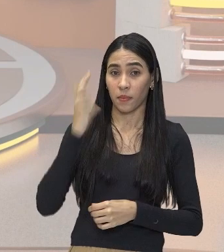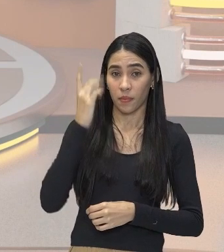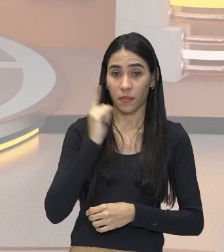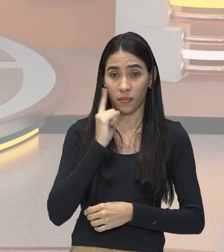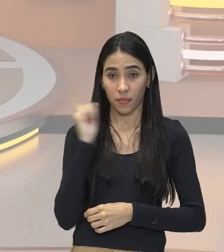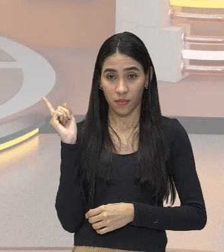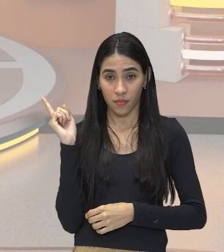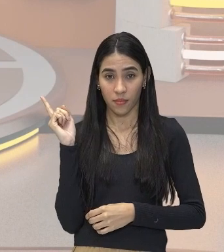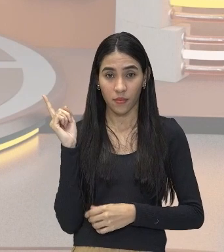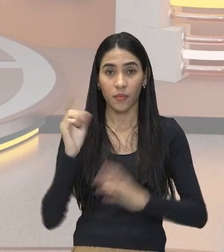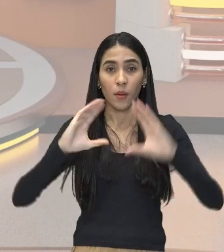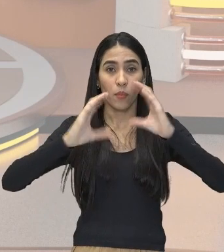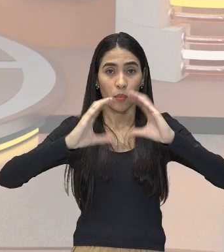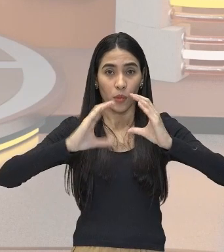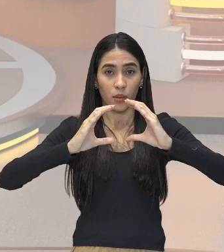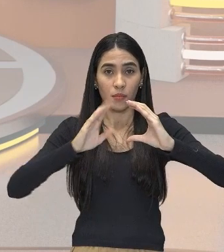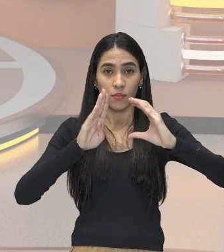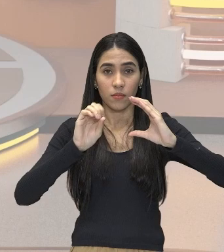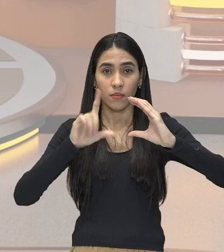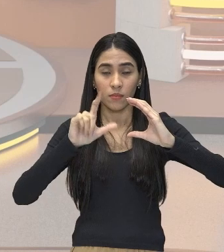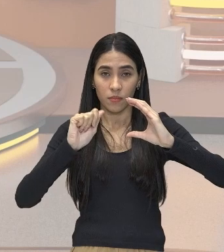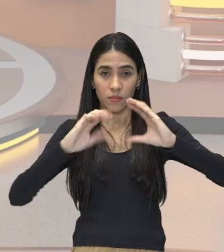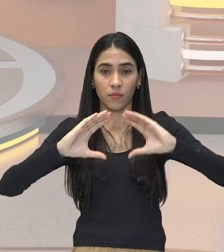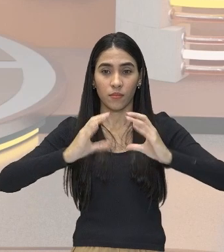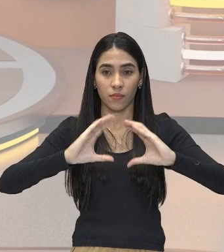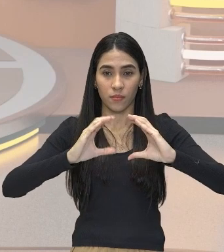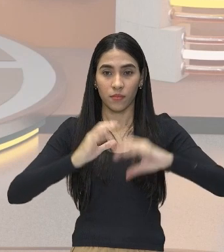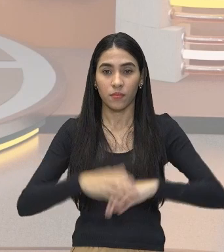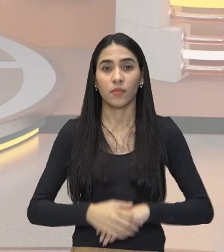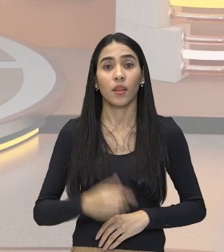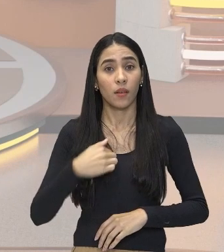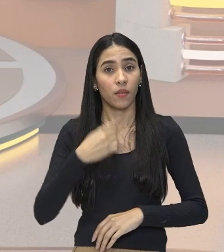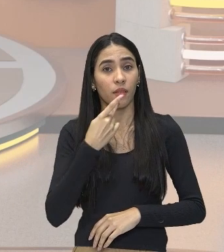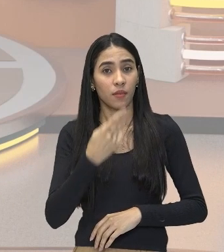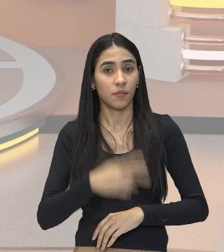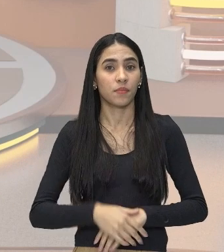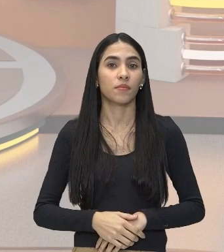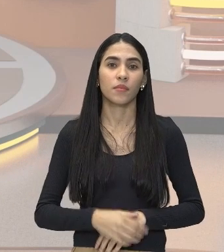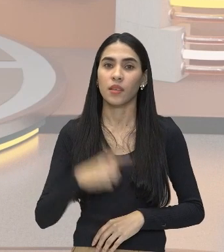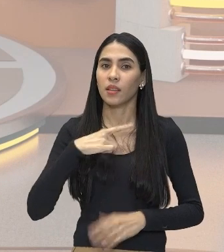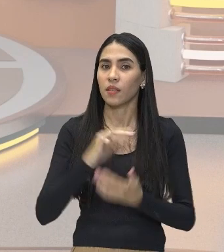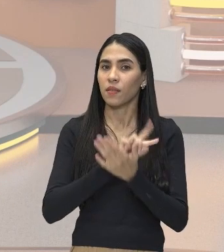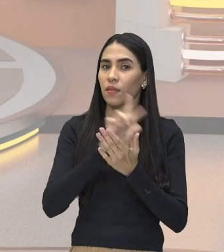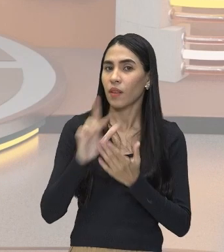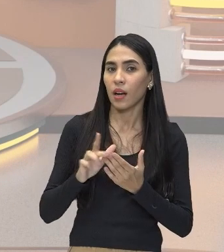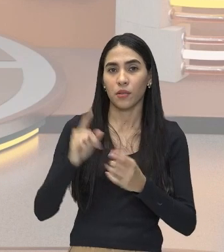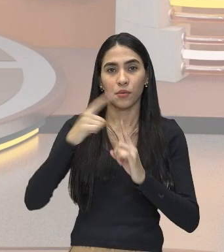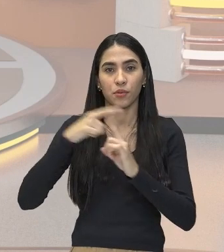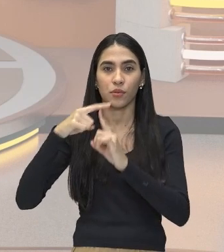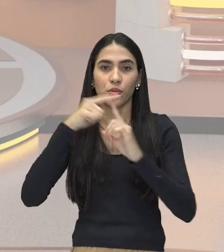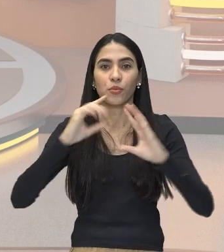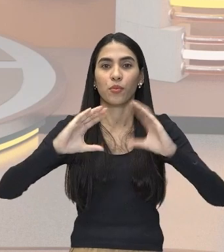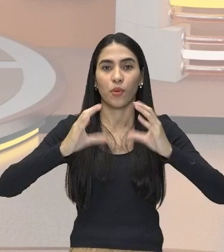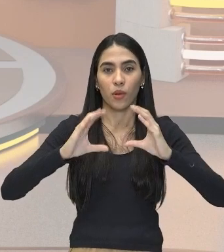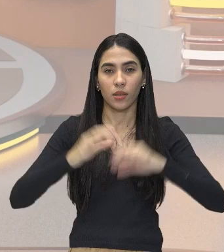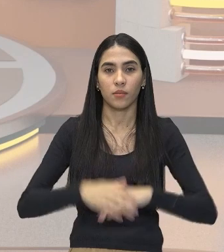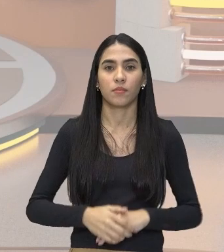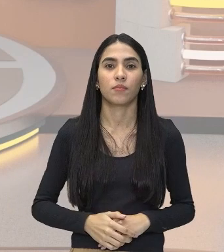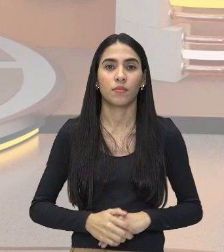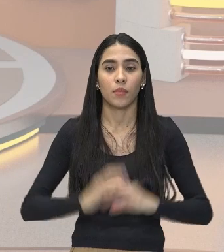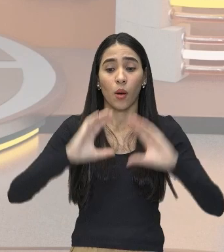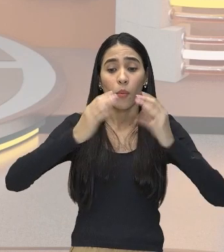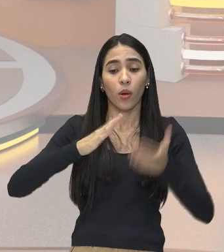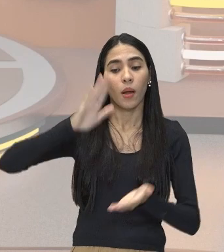aqui. Ó. Qual é o fenômeno? Bola. E como eu falei, existem vários tipos de bola. Bola